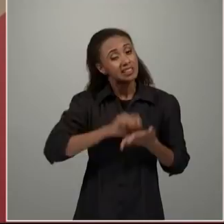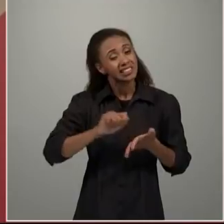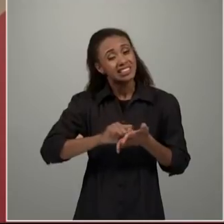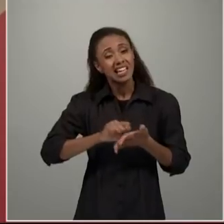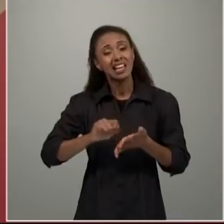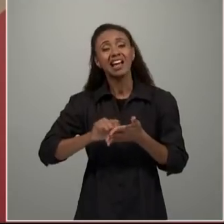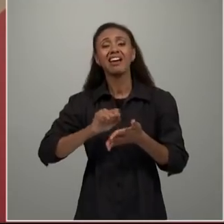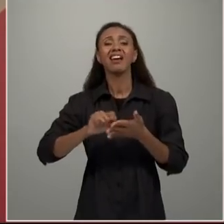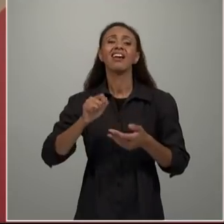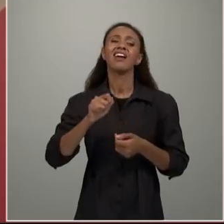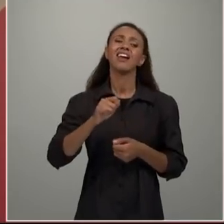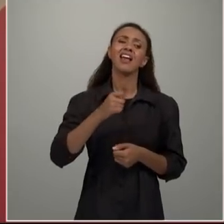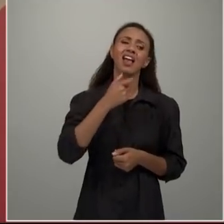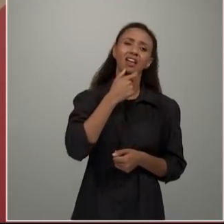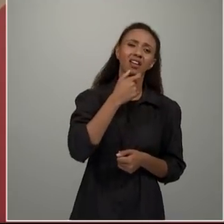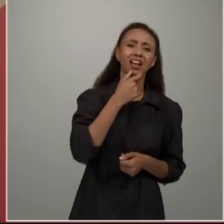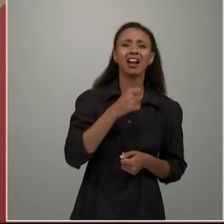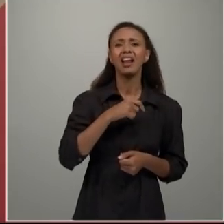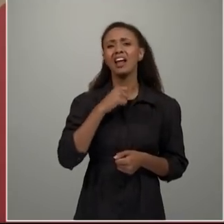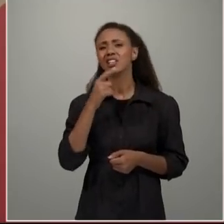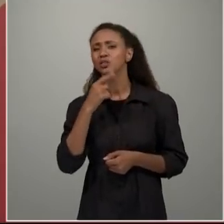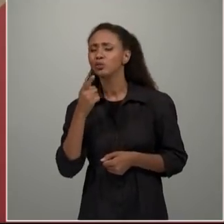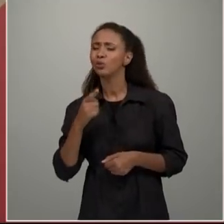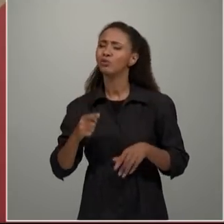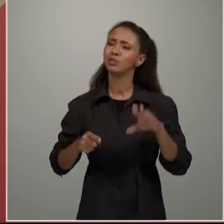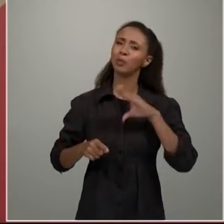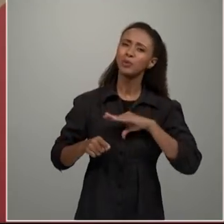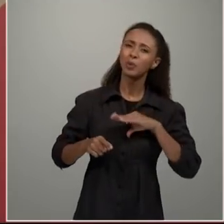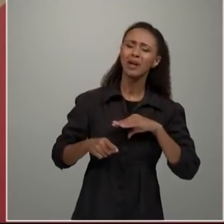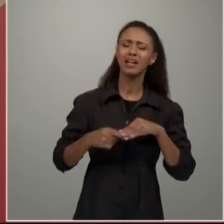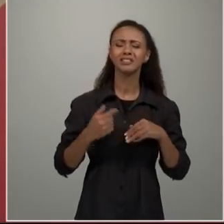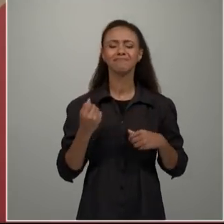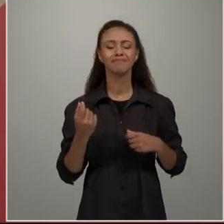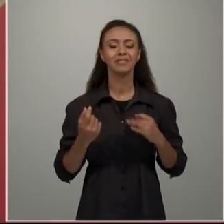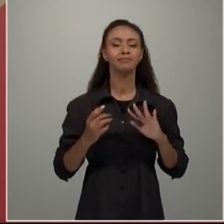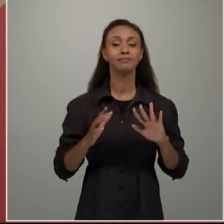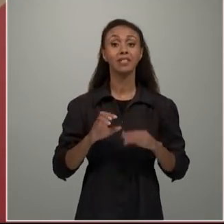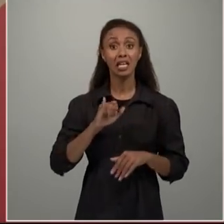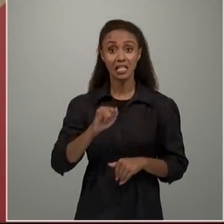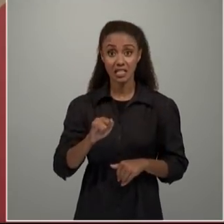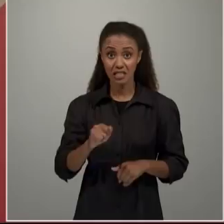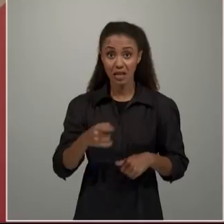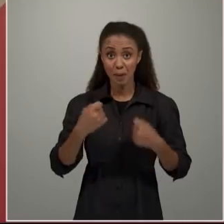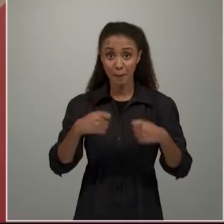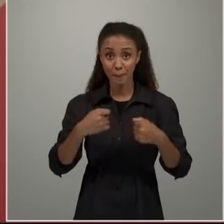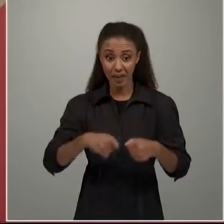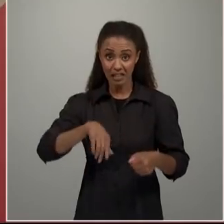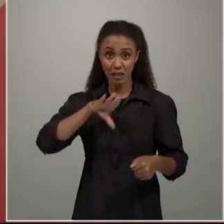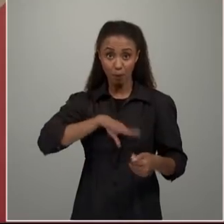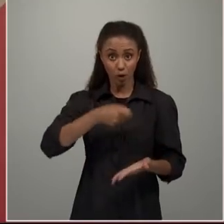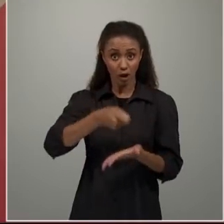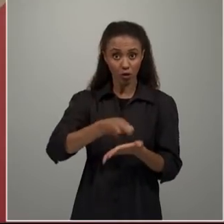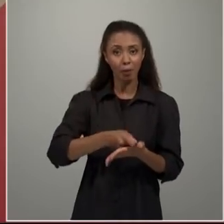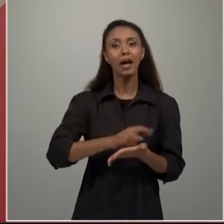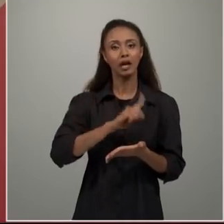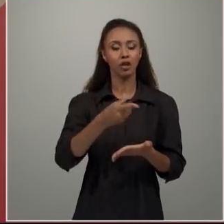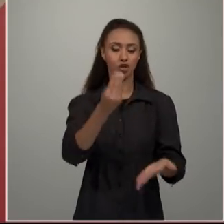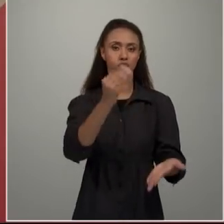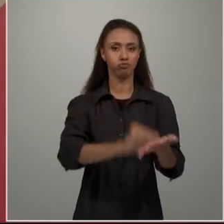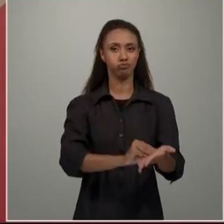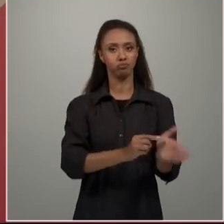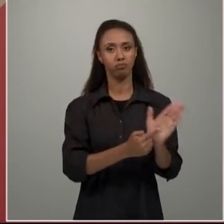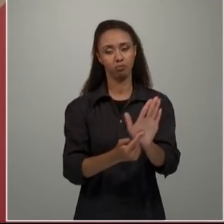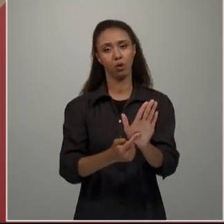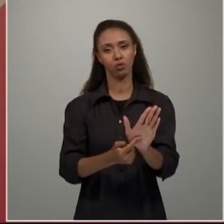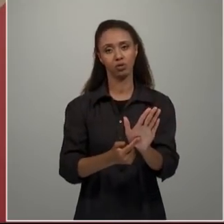tenho que responder em português eu tenho que responder em inglês se você tiver que esconder alguma coisa em português a gente vai deixar claro no enunciado ou inglês